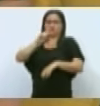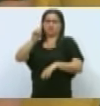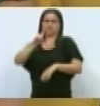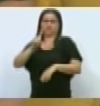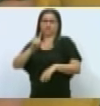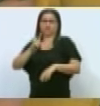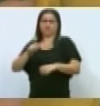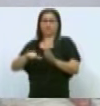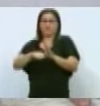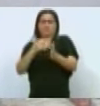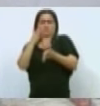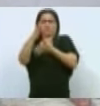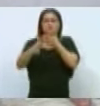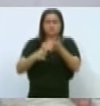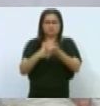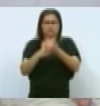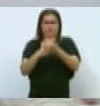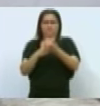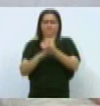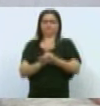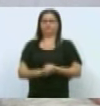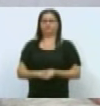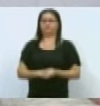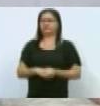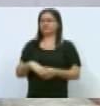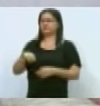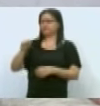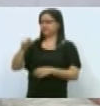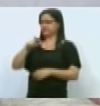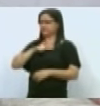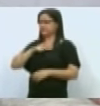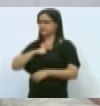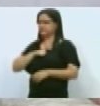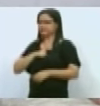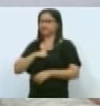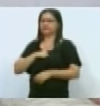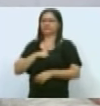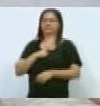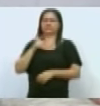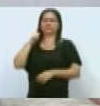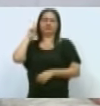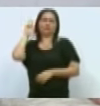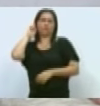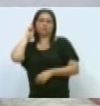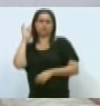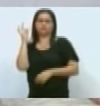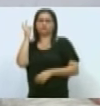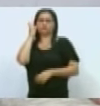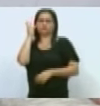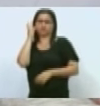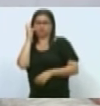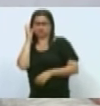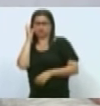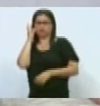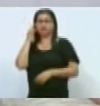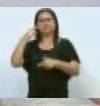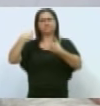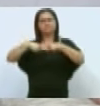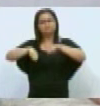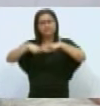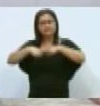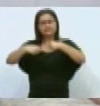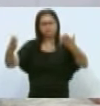Libras? Tem sim. Nós temos surdas, nós temos a Tatiane, né? Nós temos crianças surdas, que precisa